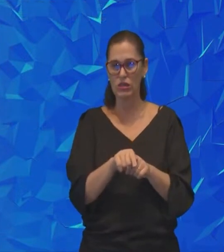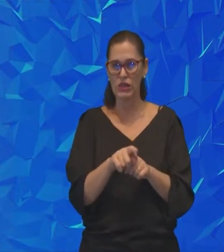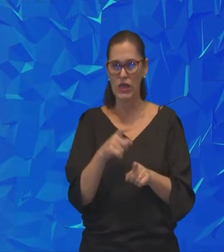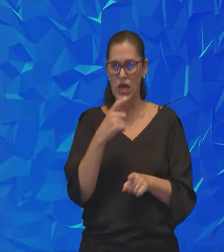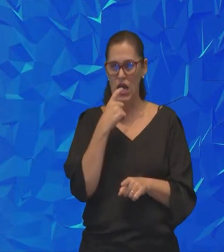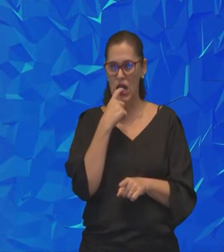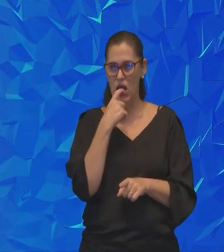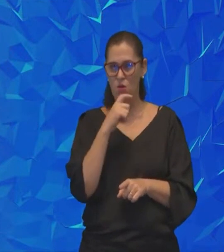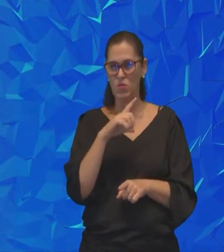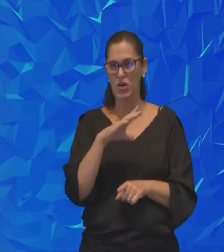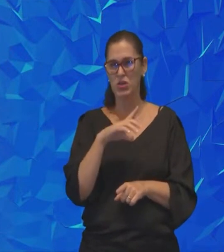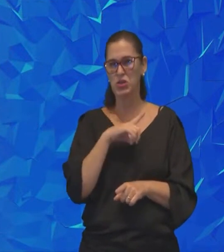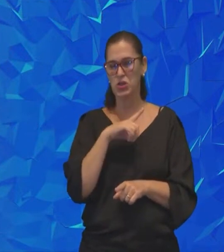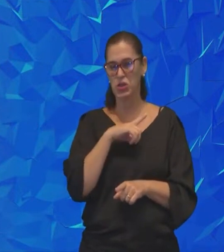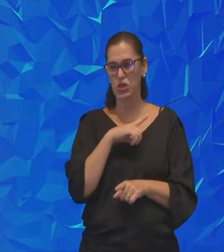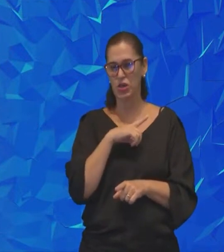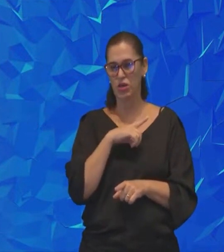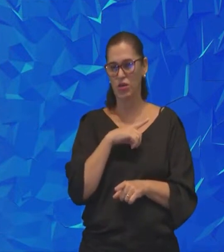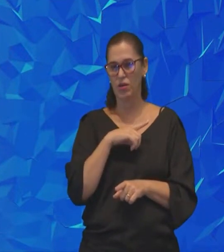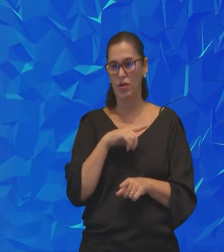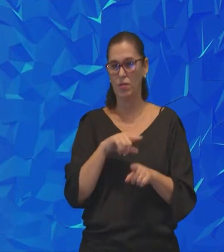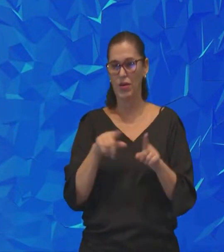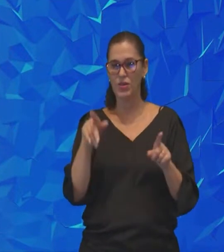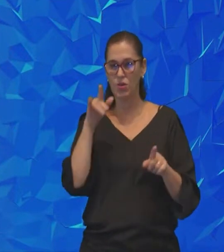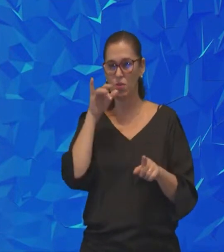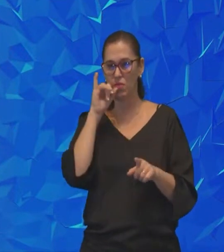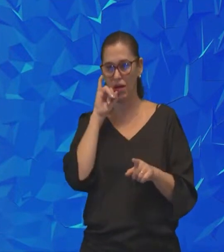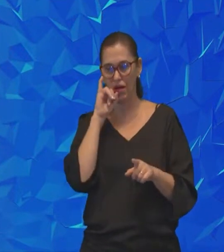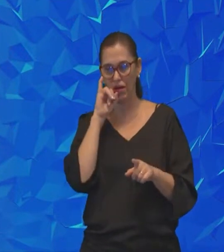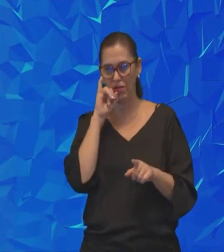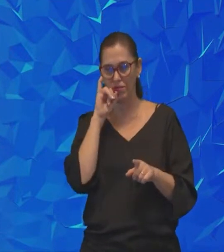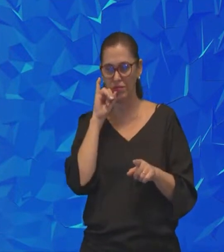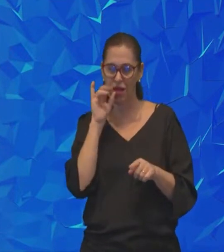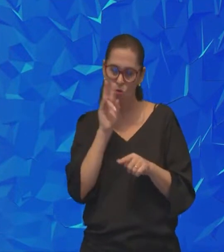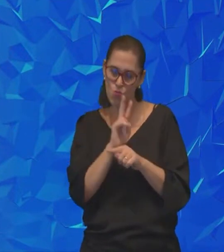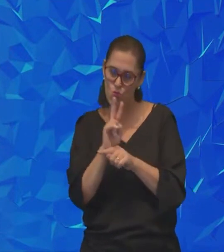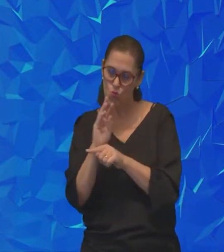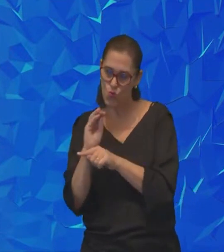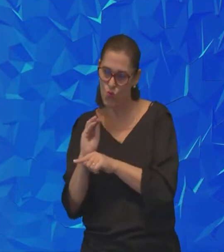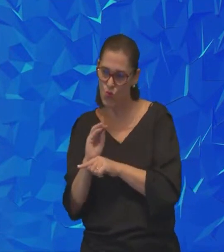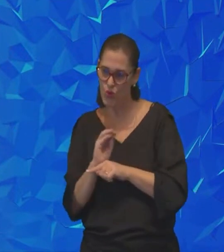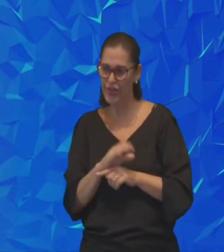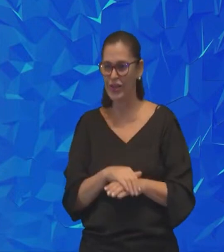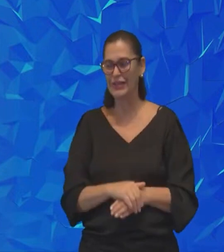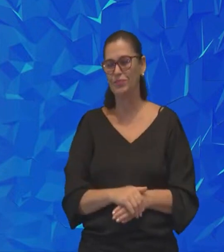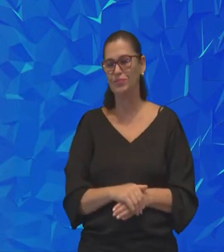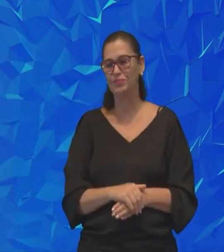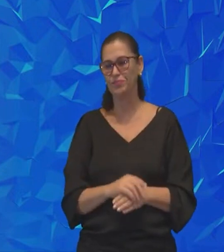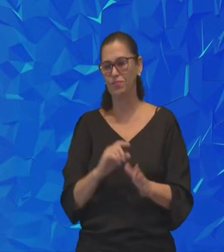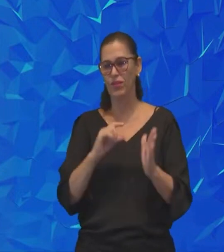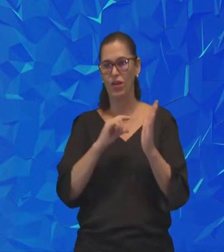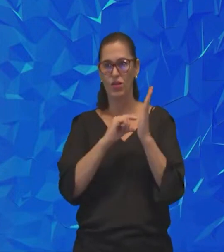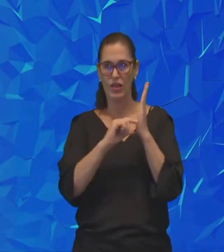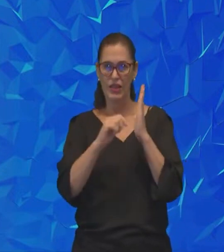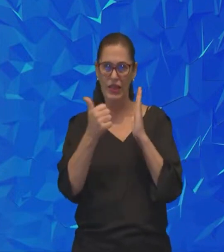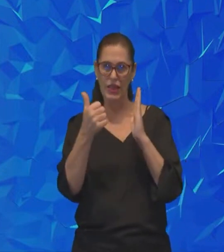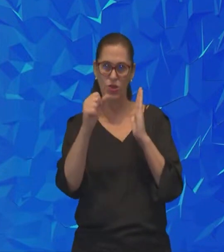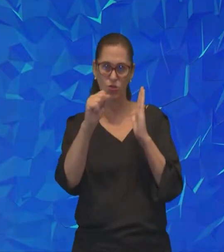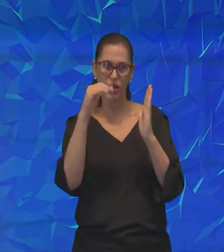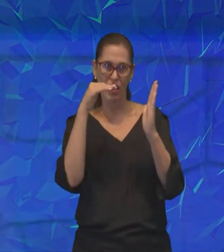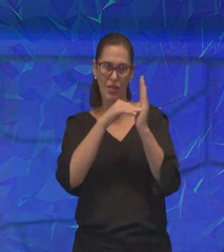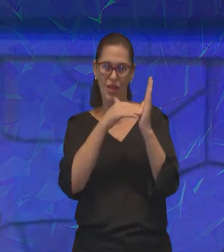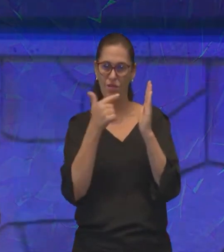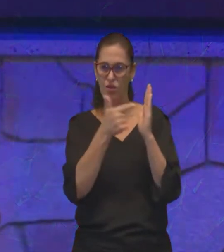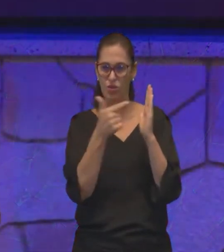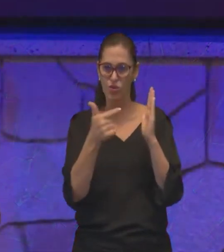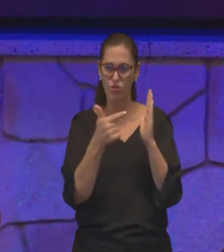Ciúmes. O pai, no entanto, considerava consigo mesmo. O verso de 18 a 22 vai dizer que seus irmãos